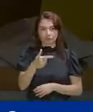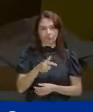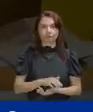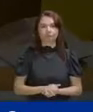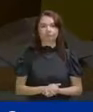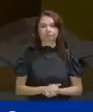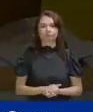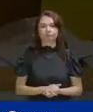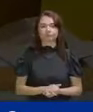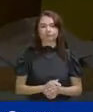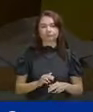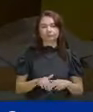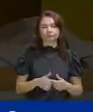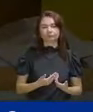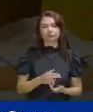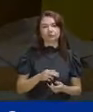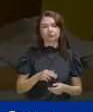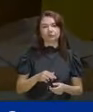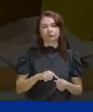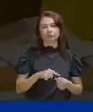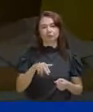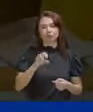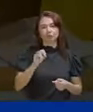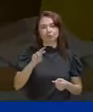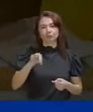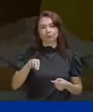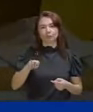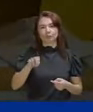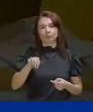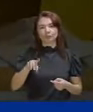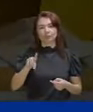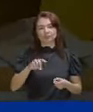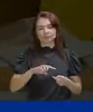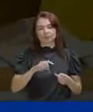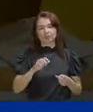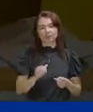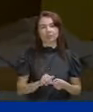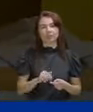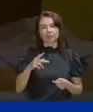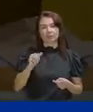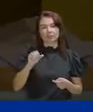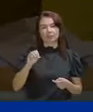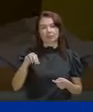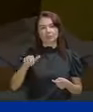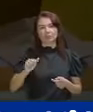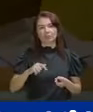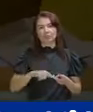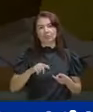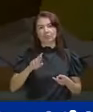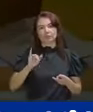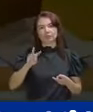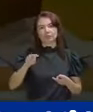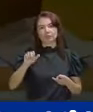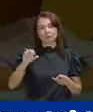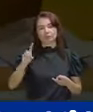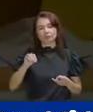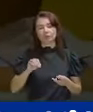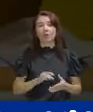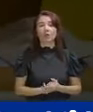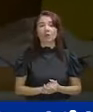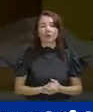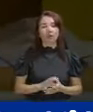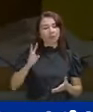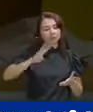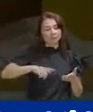foi acompanhada pelos juízes Norman de Souza e Paula Santos e Rivaldo Valente, pediu vista o desembargador Carlos